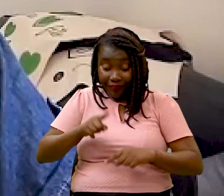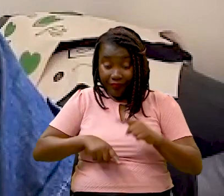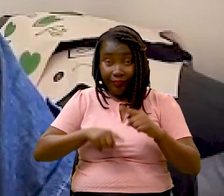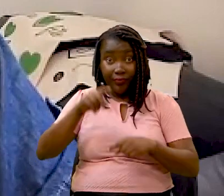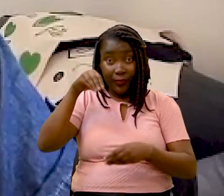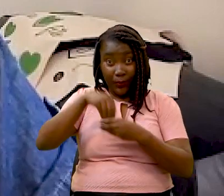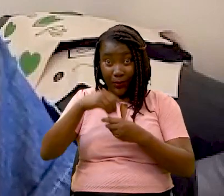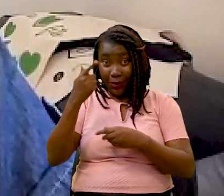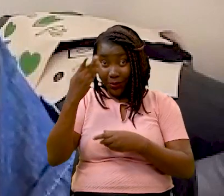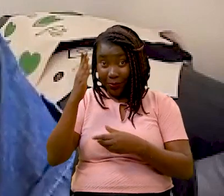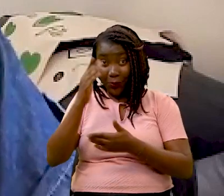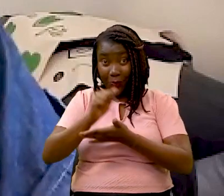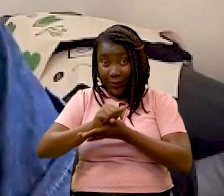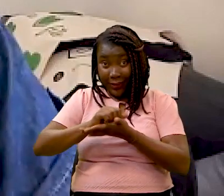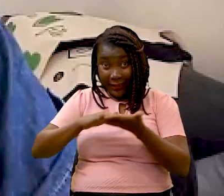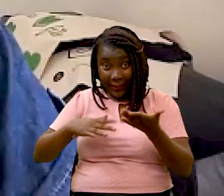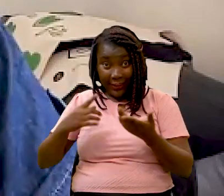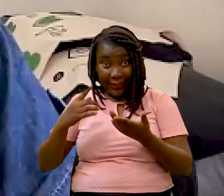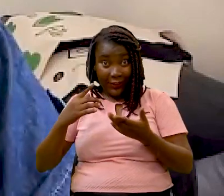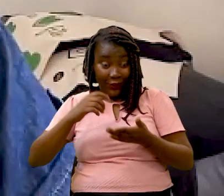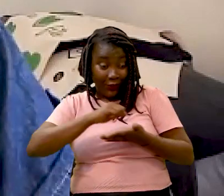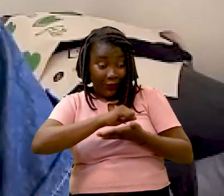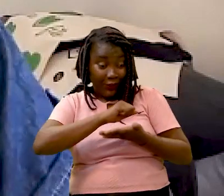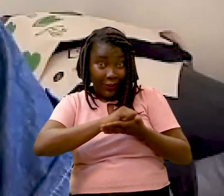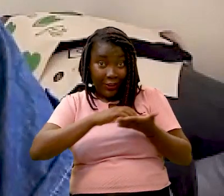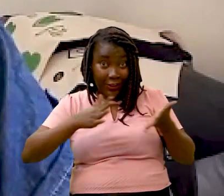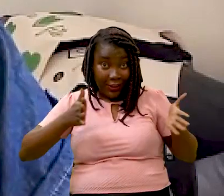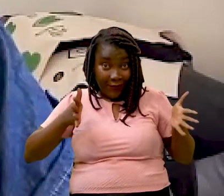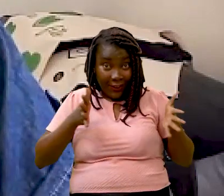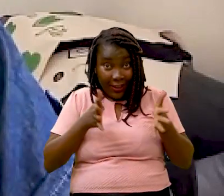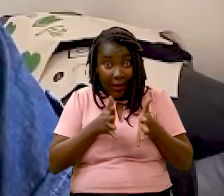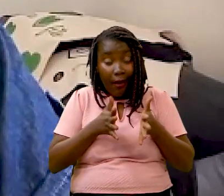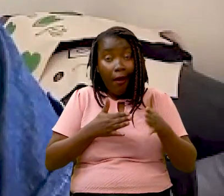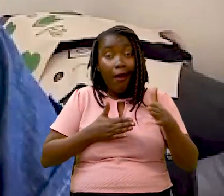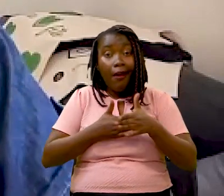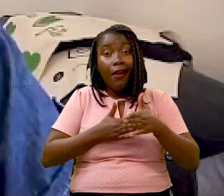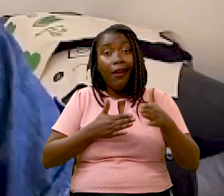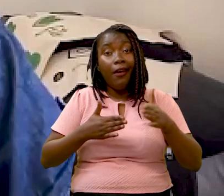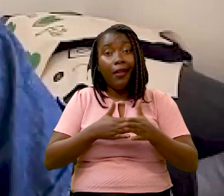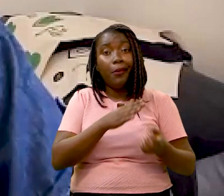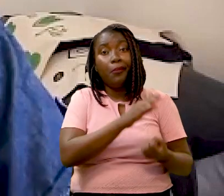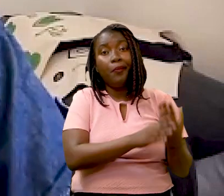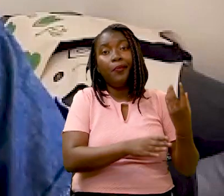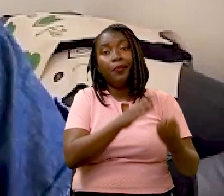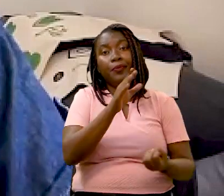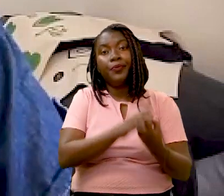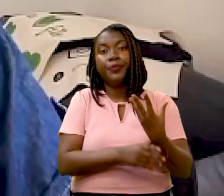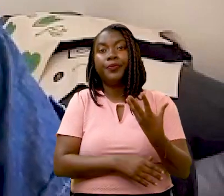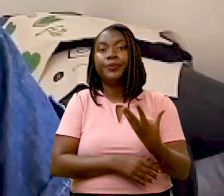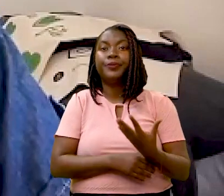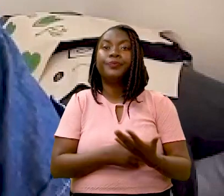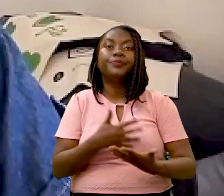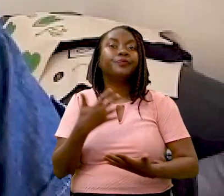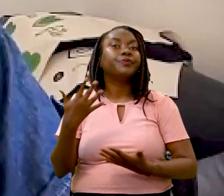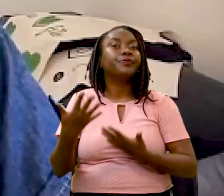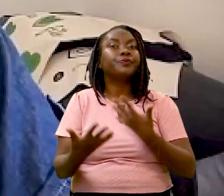atividade anti-inflamatória, eles impedem a formação de